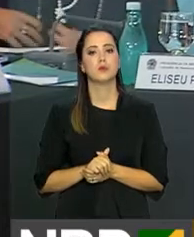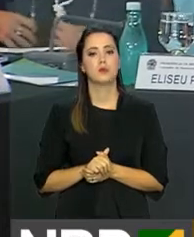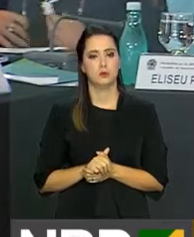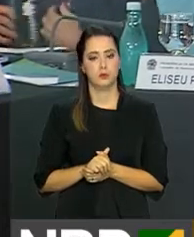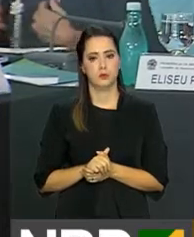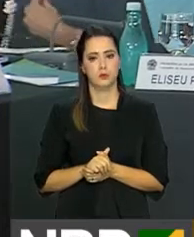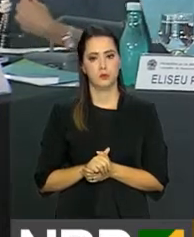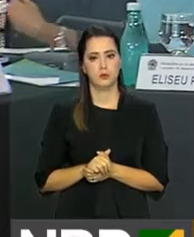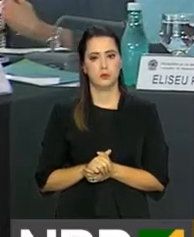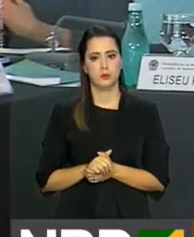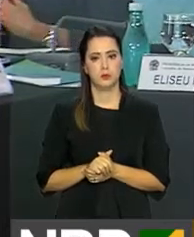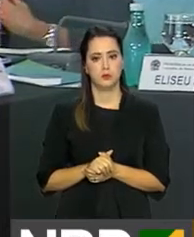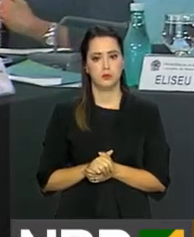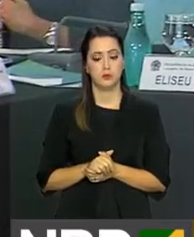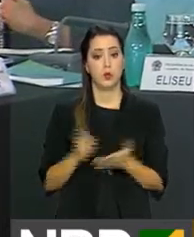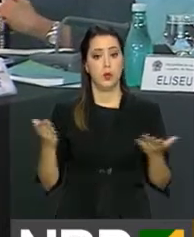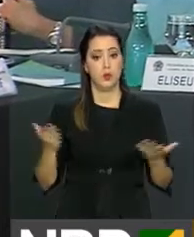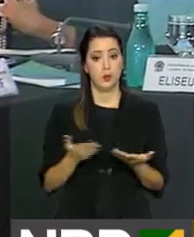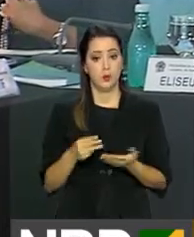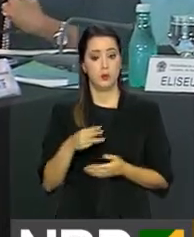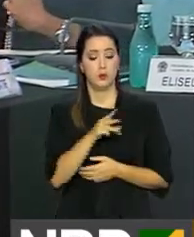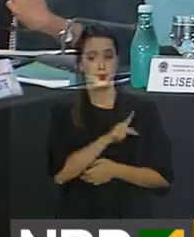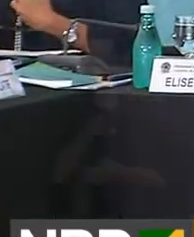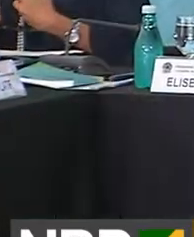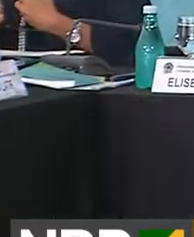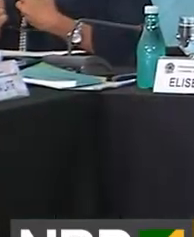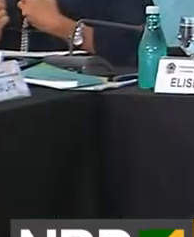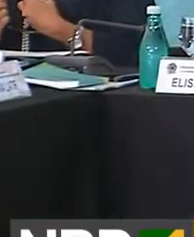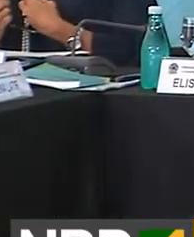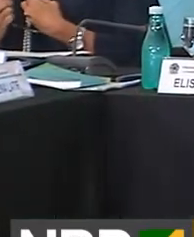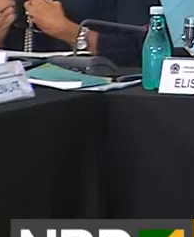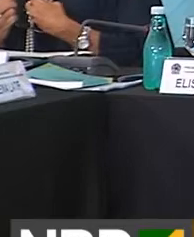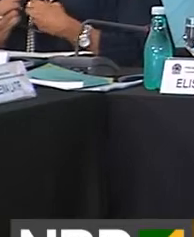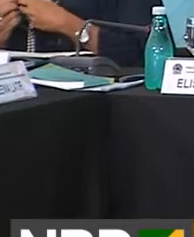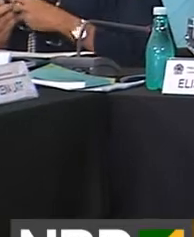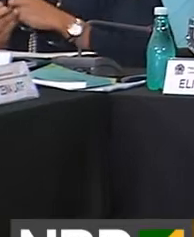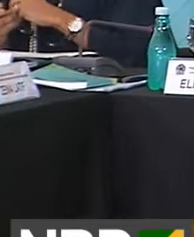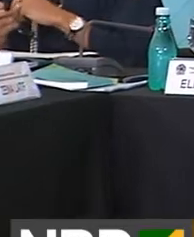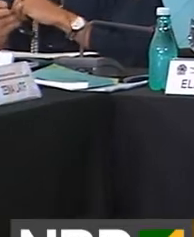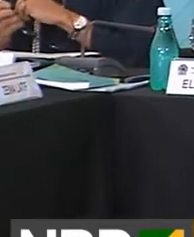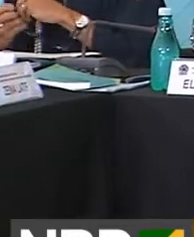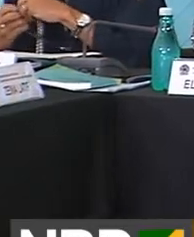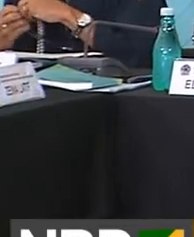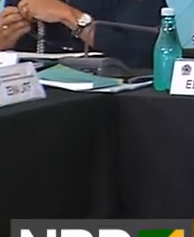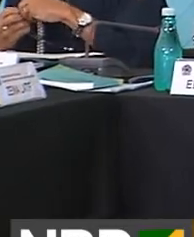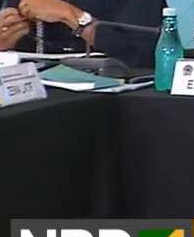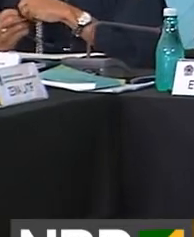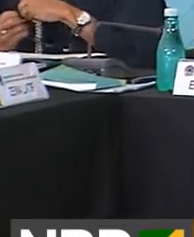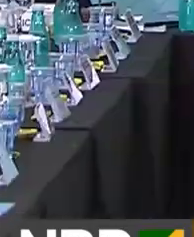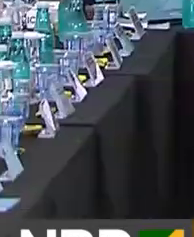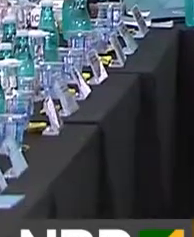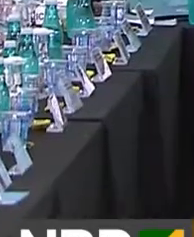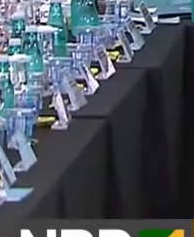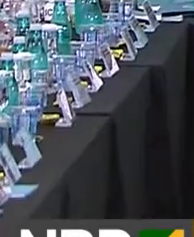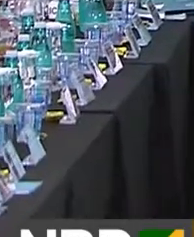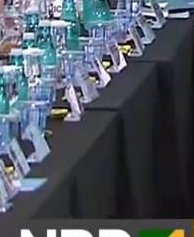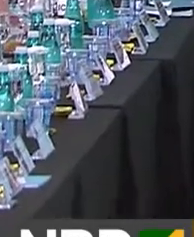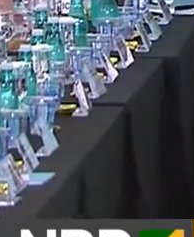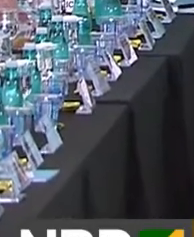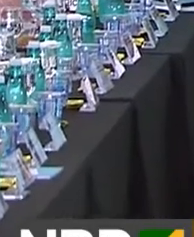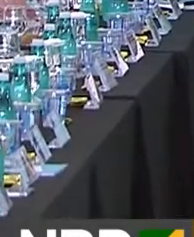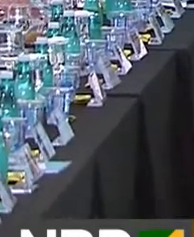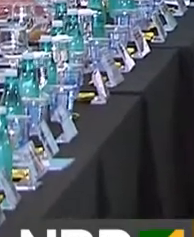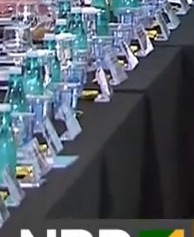neste momento o presidente da república da foz e os seguintes novos conselheiros antonio megale